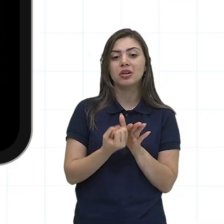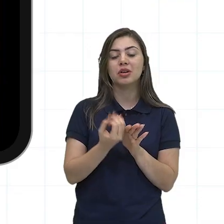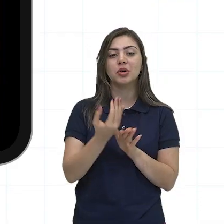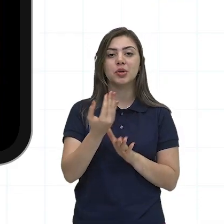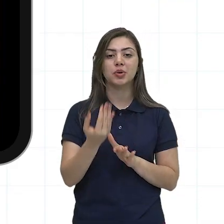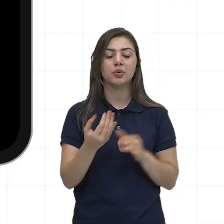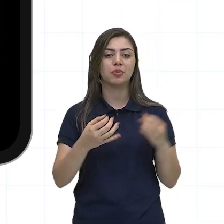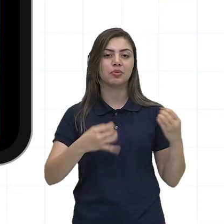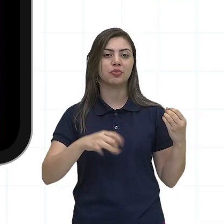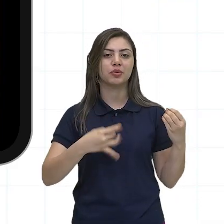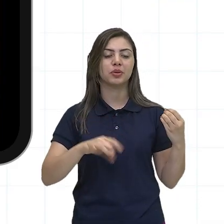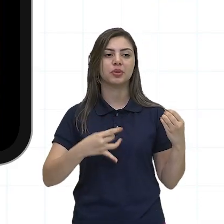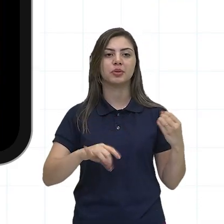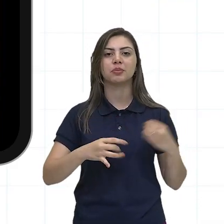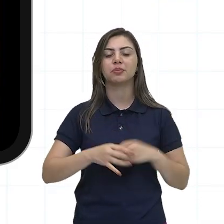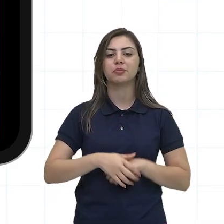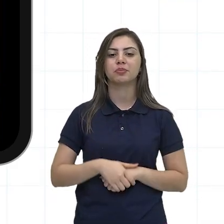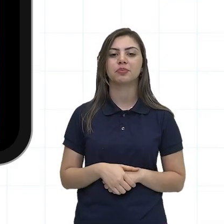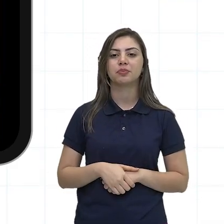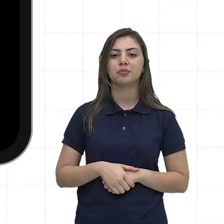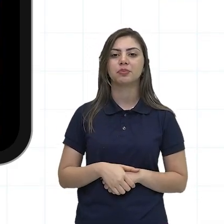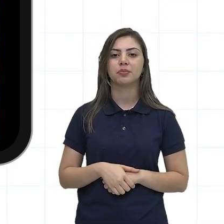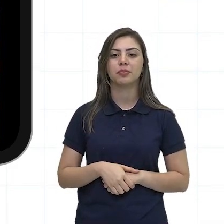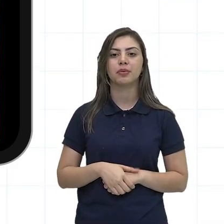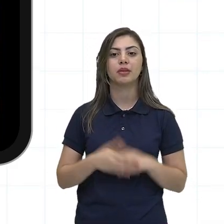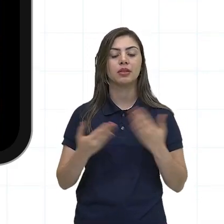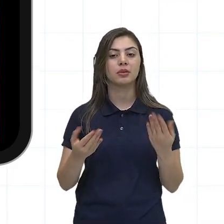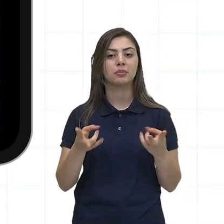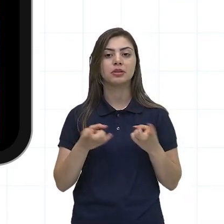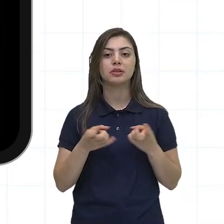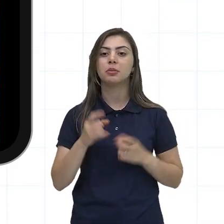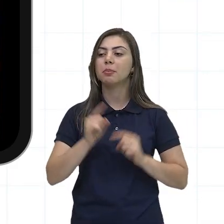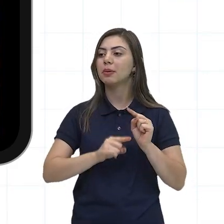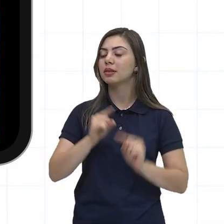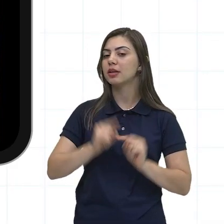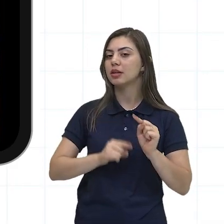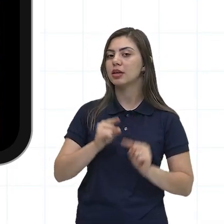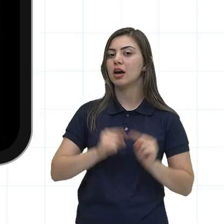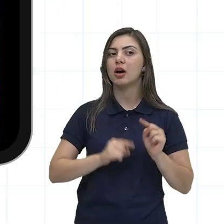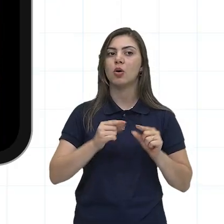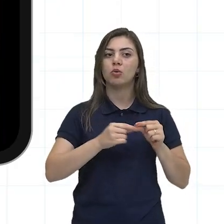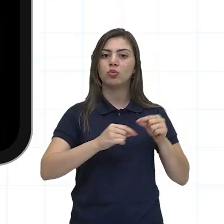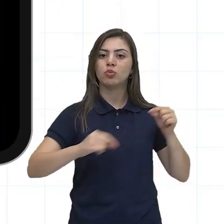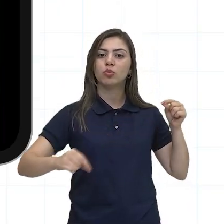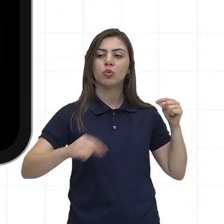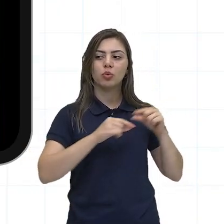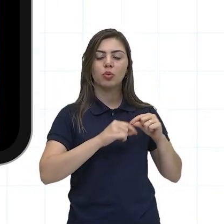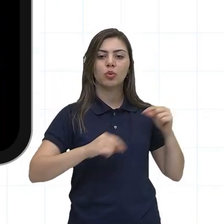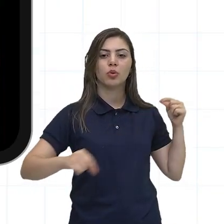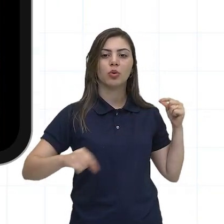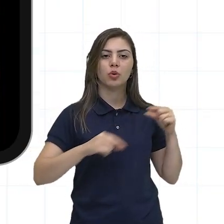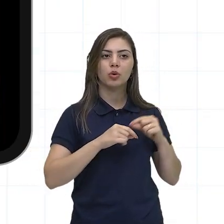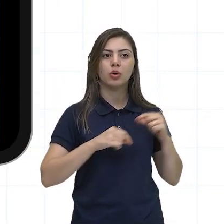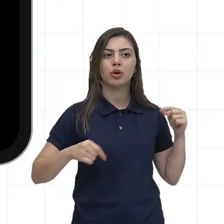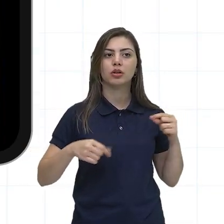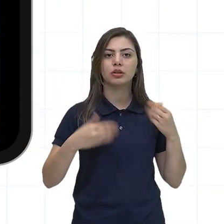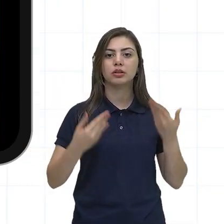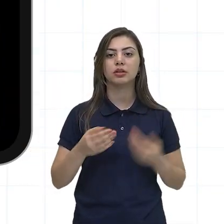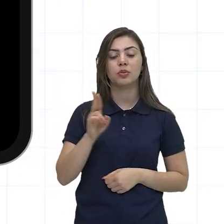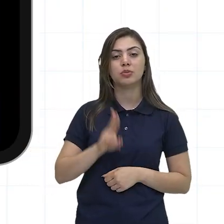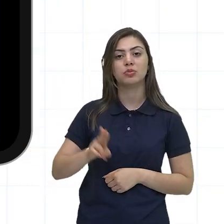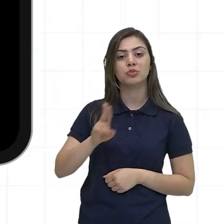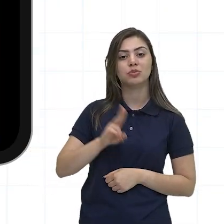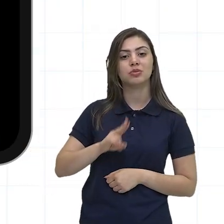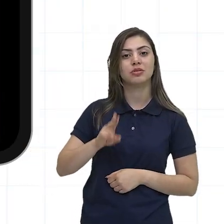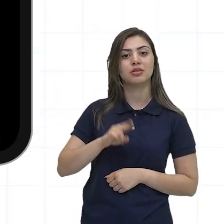assim, a um violão. Então, o que a gente tem aí na cítara, que é um instrumento de corda, né, que é utilizado, que é muito